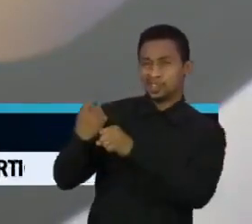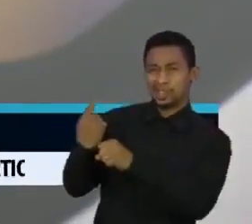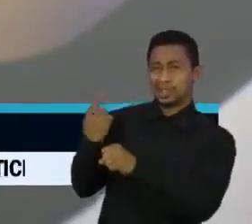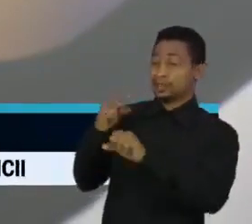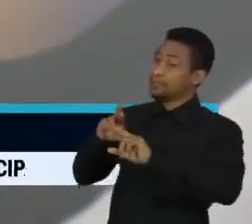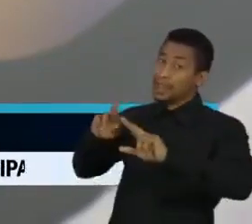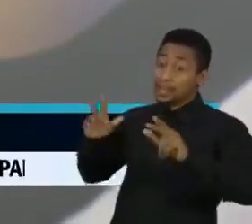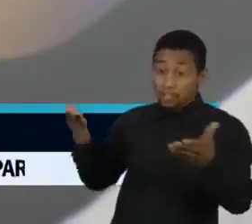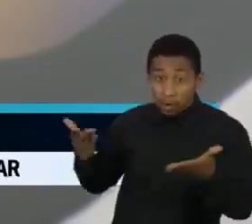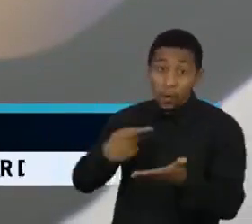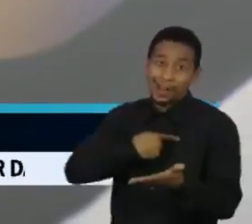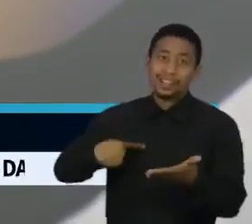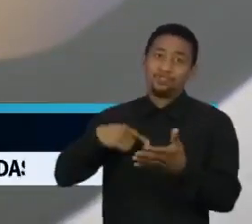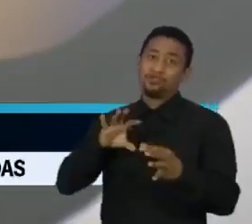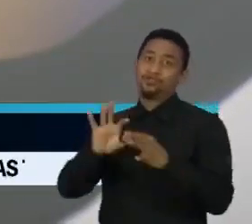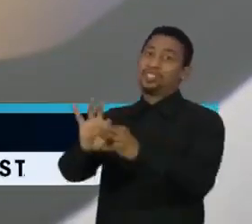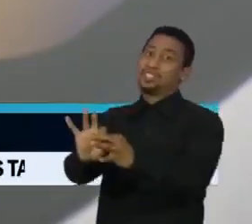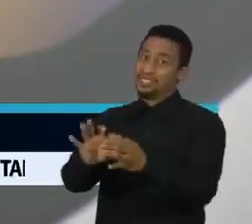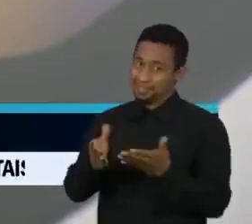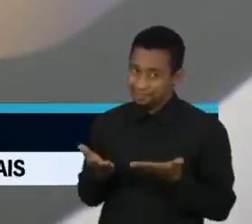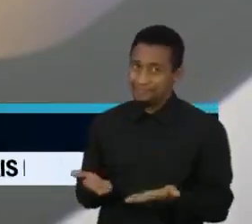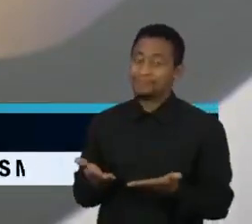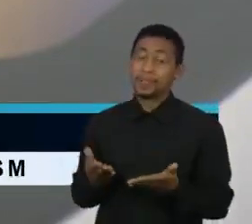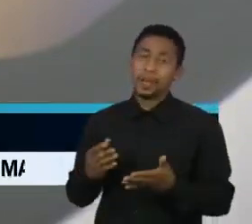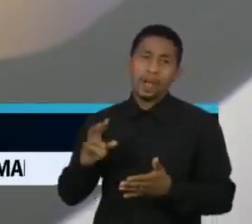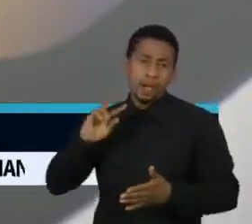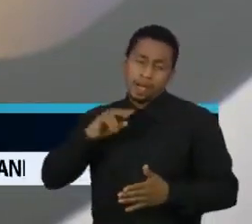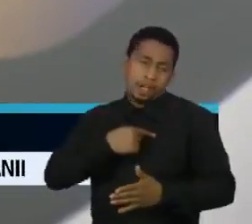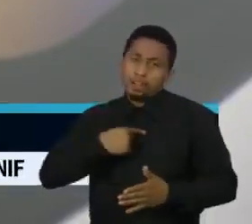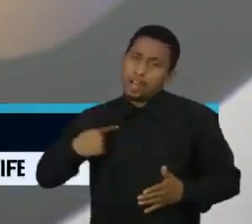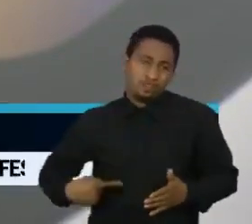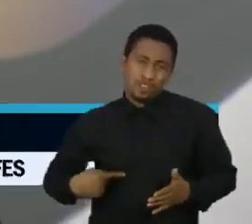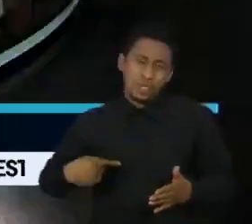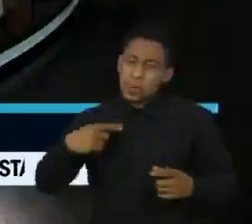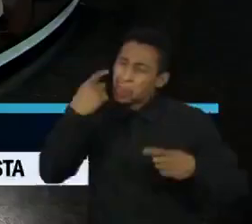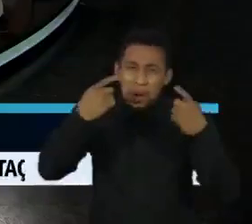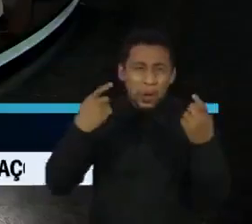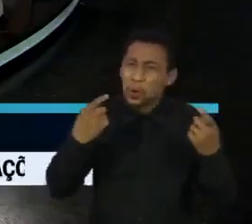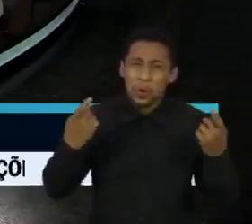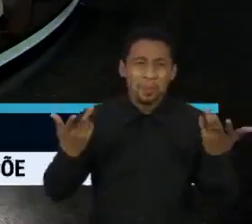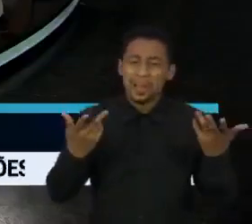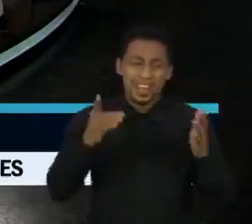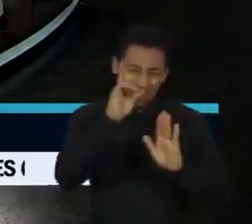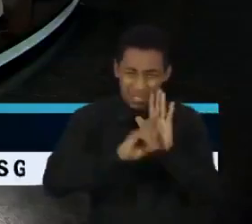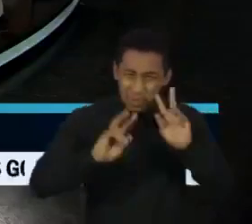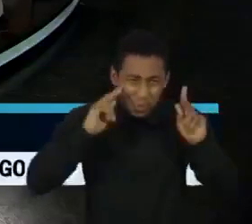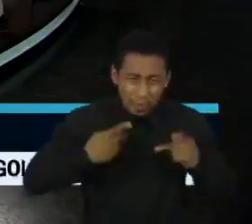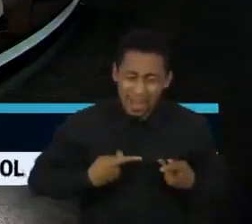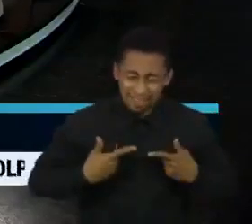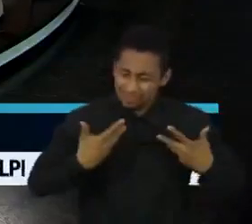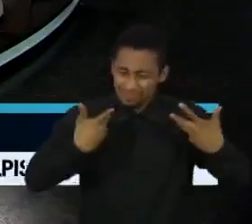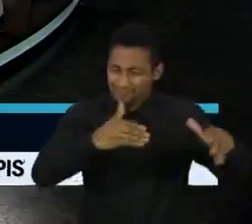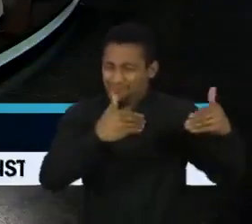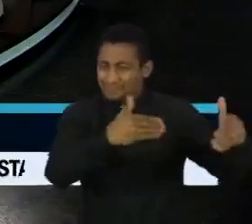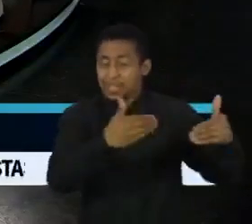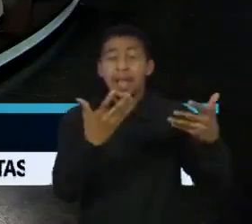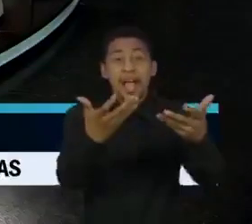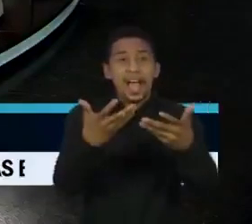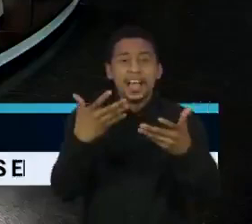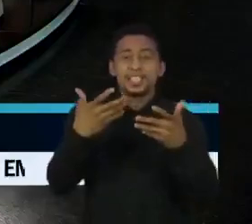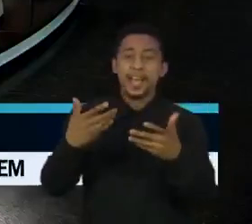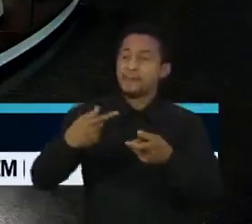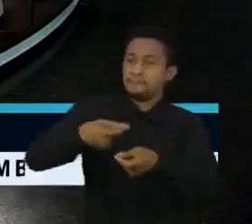EA China não tem nenhum problema com Direitos Humanos São Direitos Humanos achei na quer fazer peso né ela quer a terras raras do Afeganistão